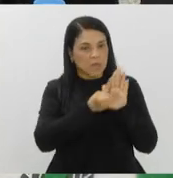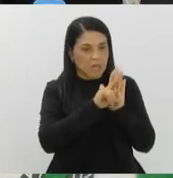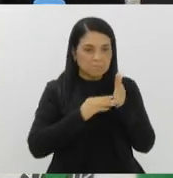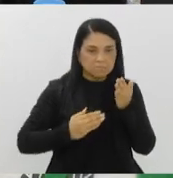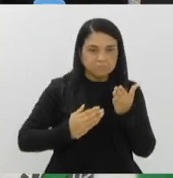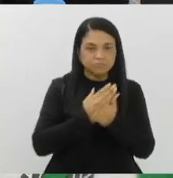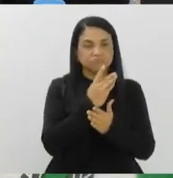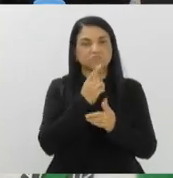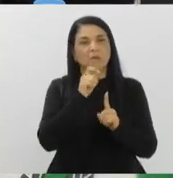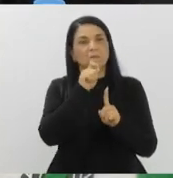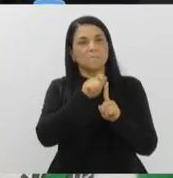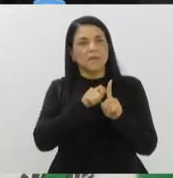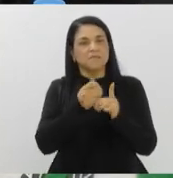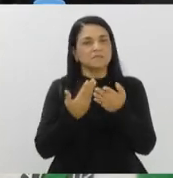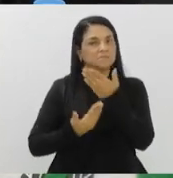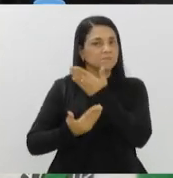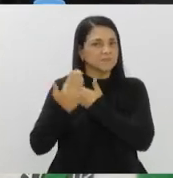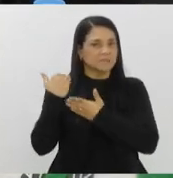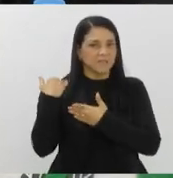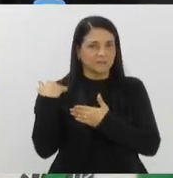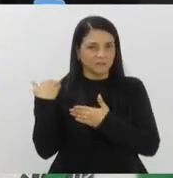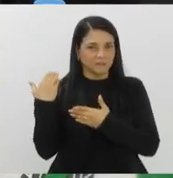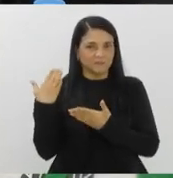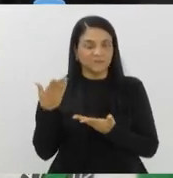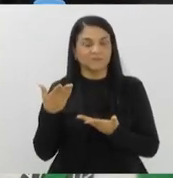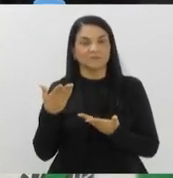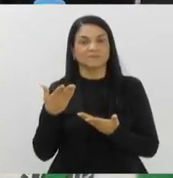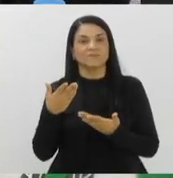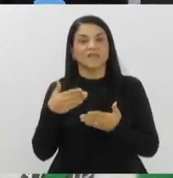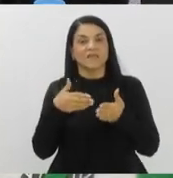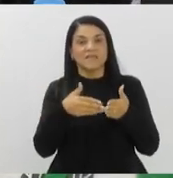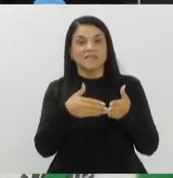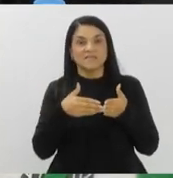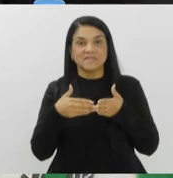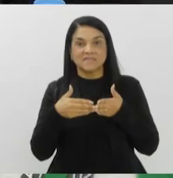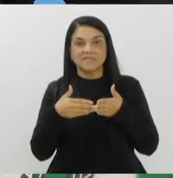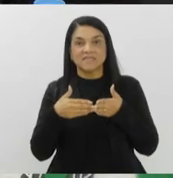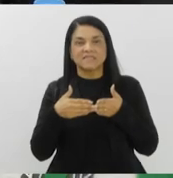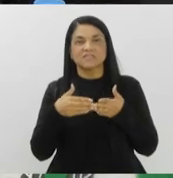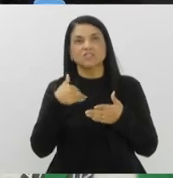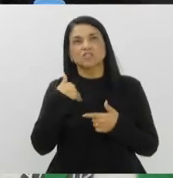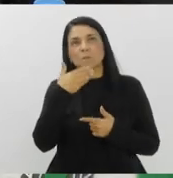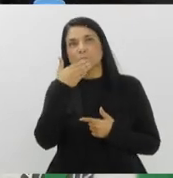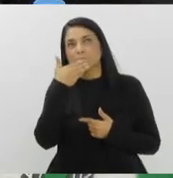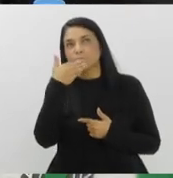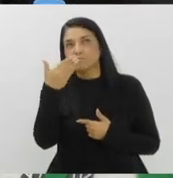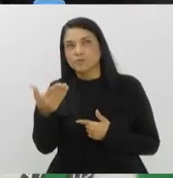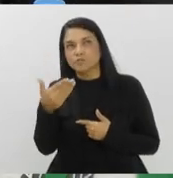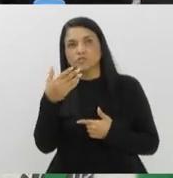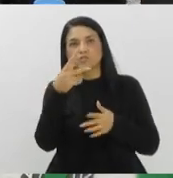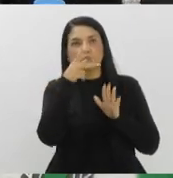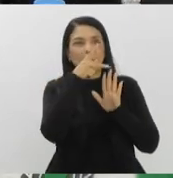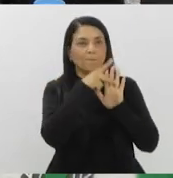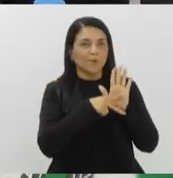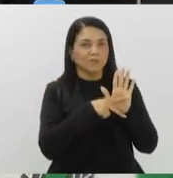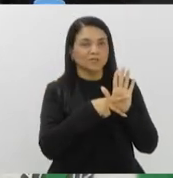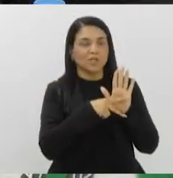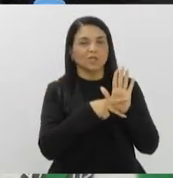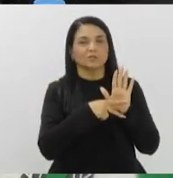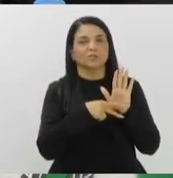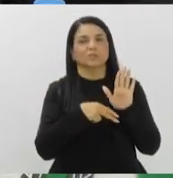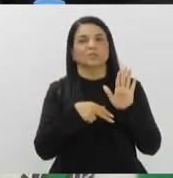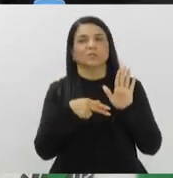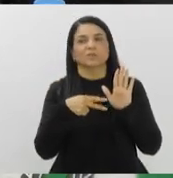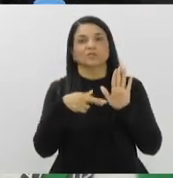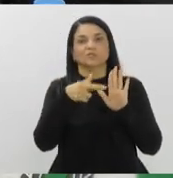mês passado, já numa licença maternidade que a gente já tinha pedido enquanto projeto de regulamento